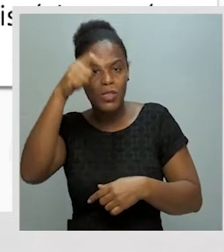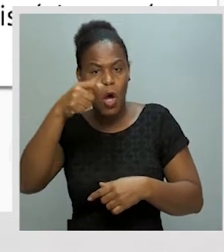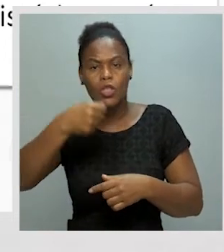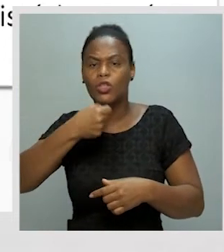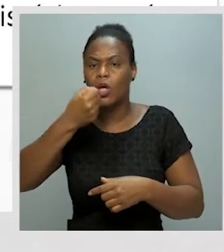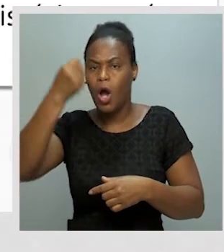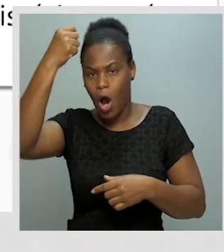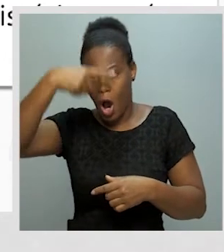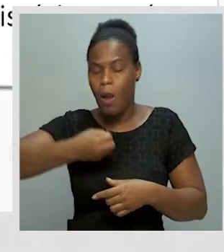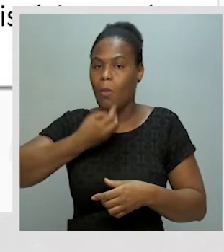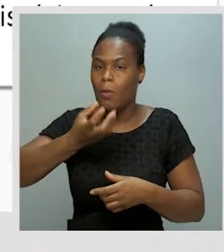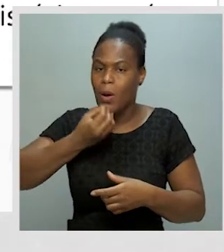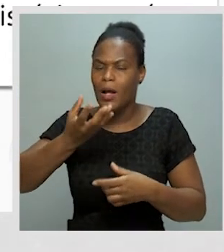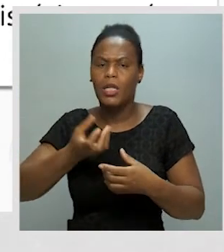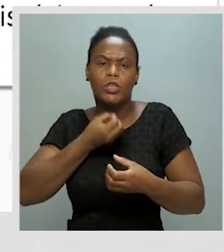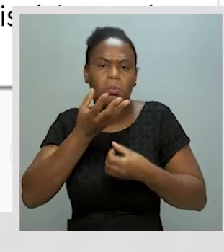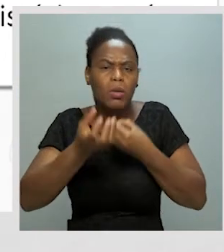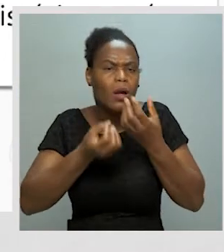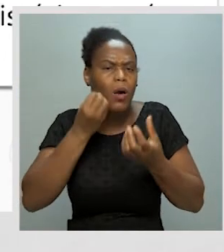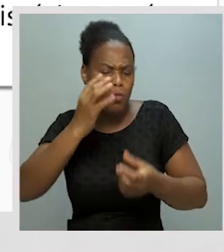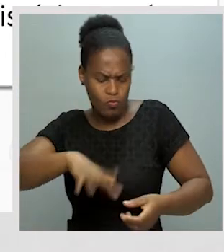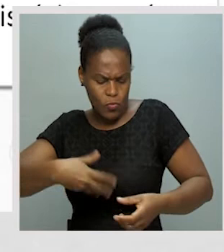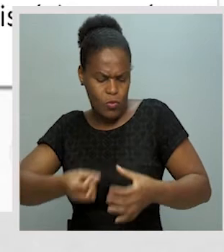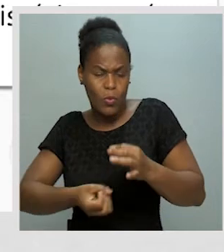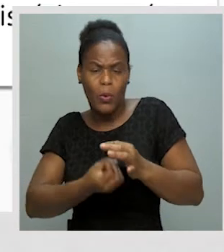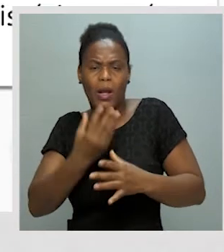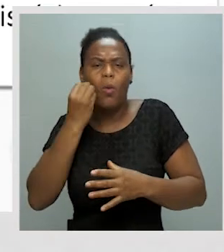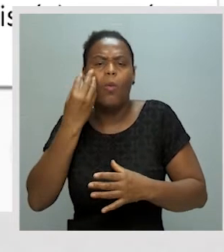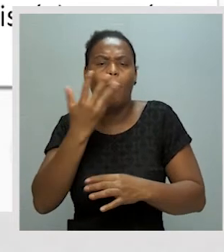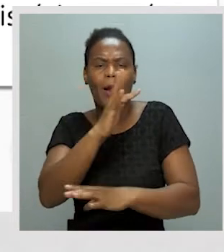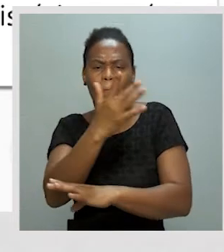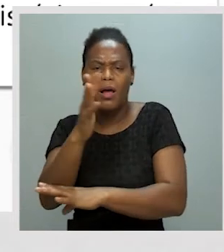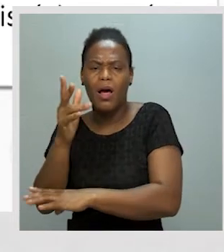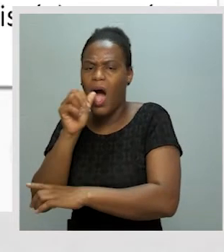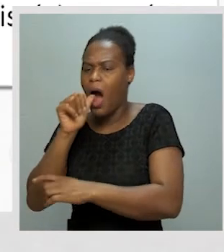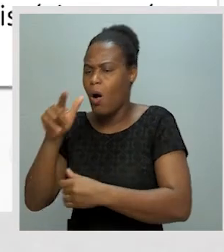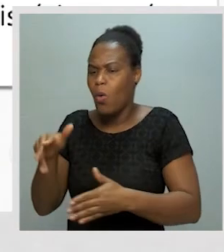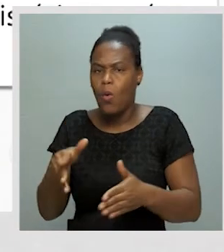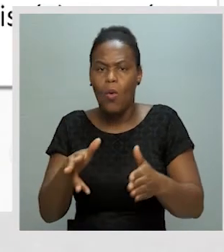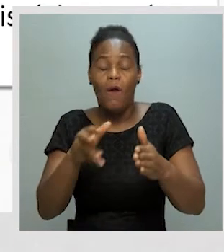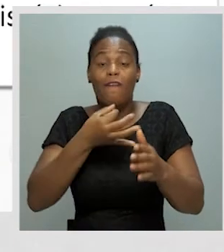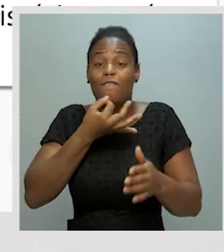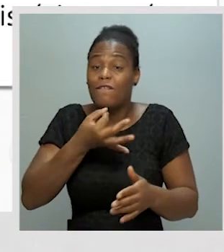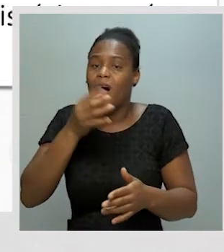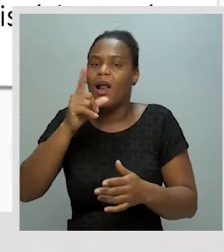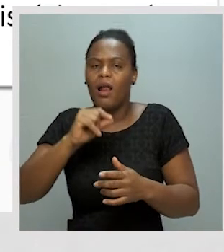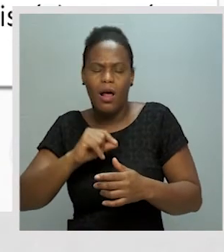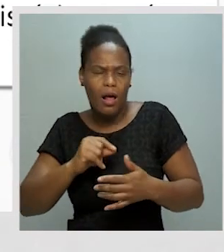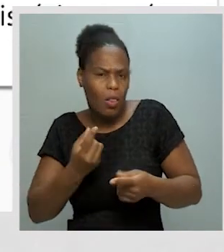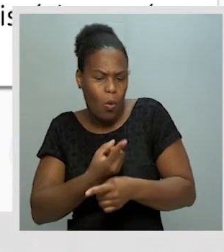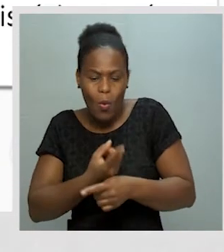Esse narrador, enquanto explica o aparecimento do mundo, das plantas, dos rios, enquanto fala